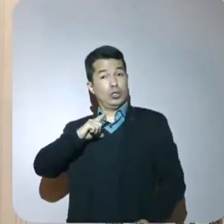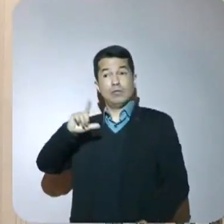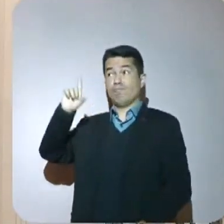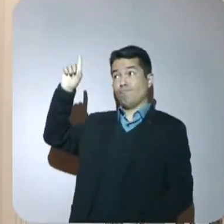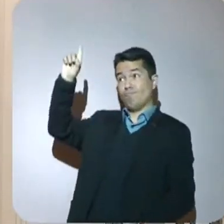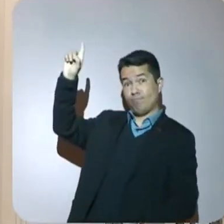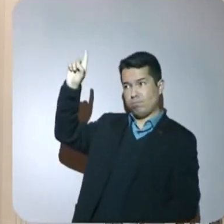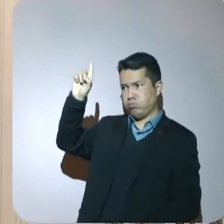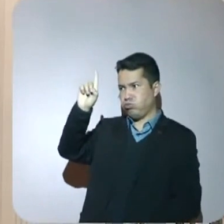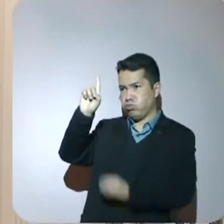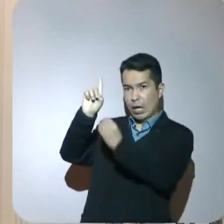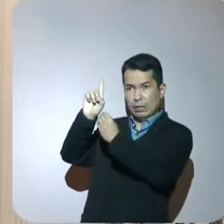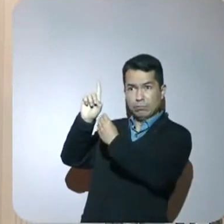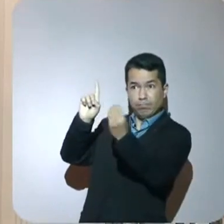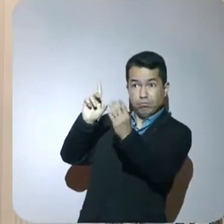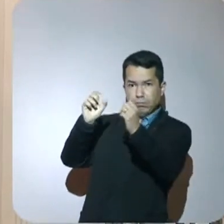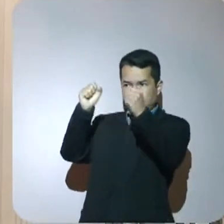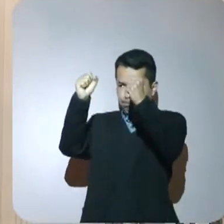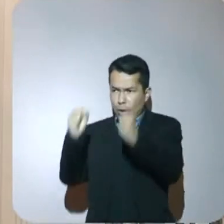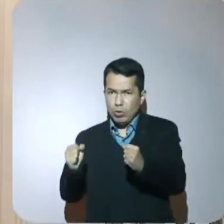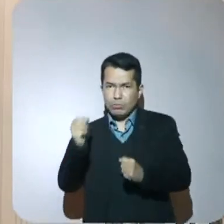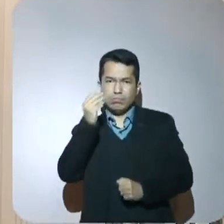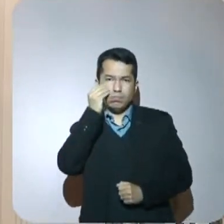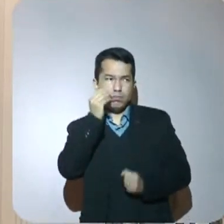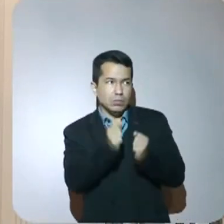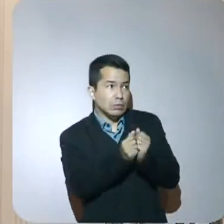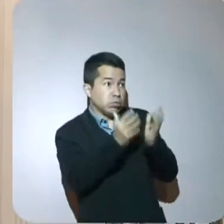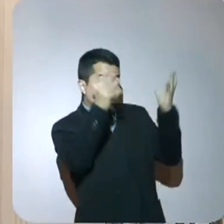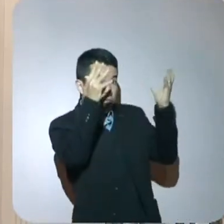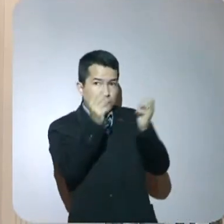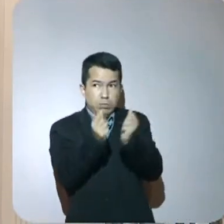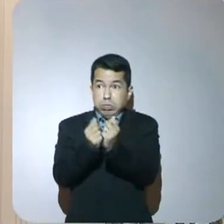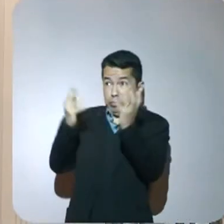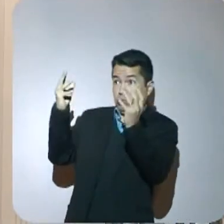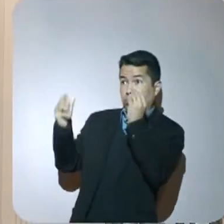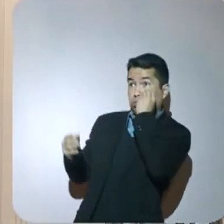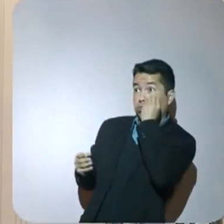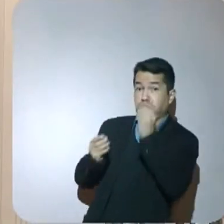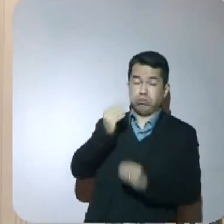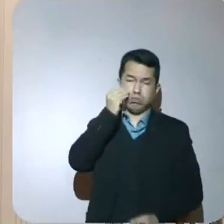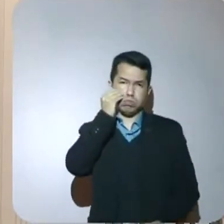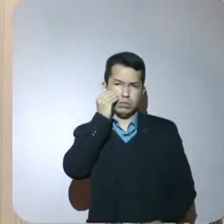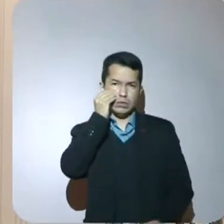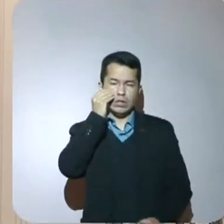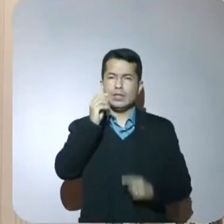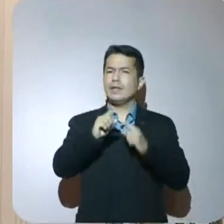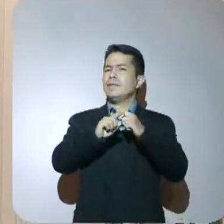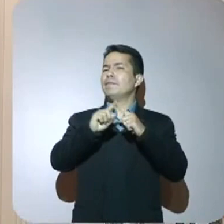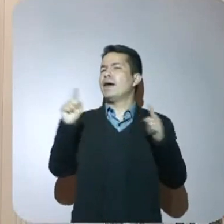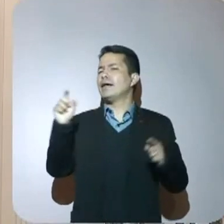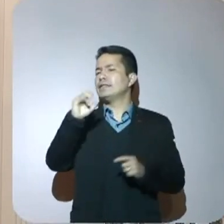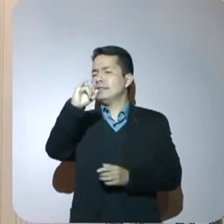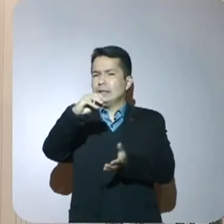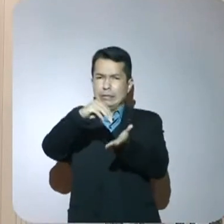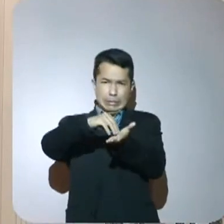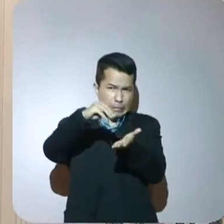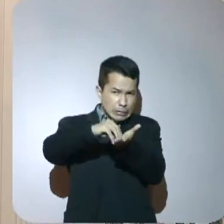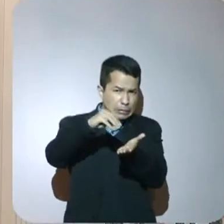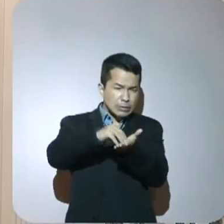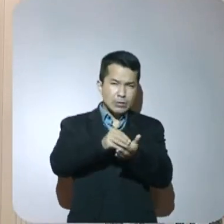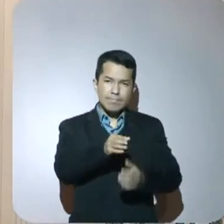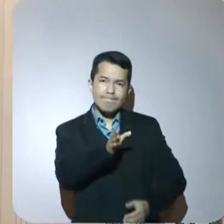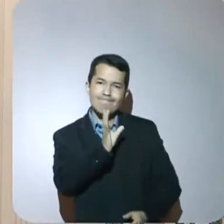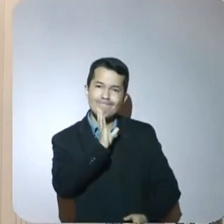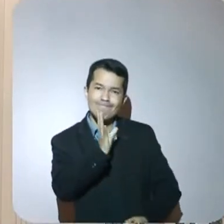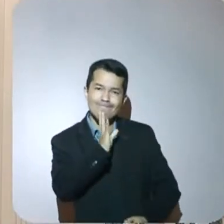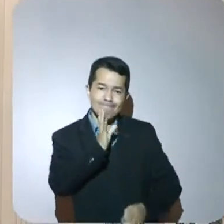sólido, logo essas manifestações, essas experiências são